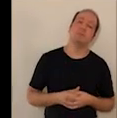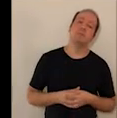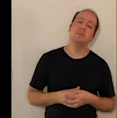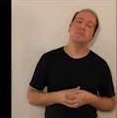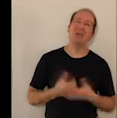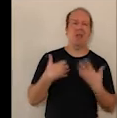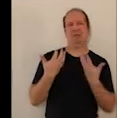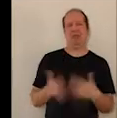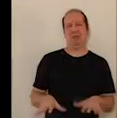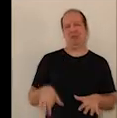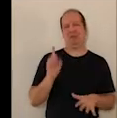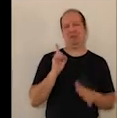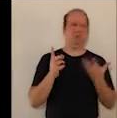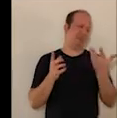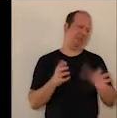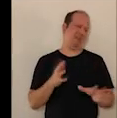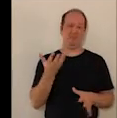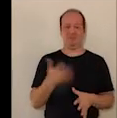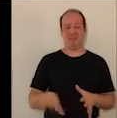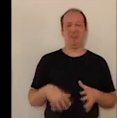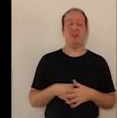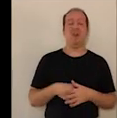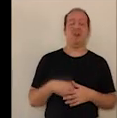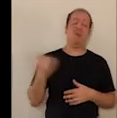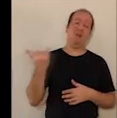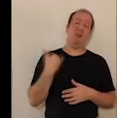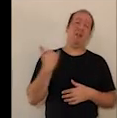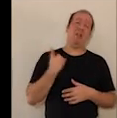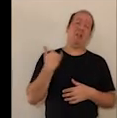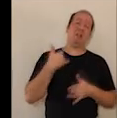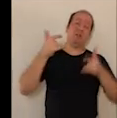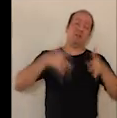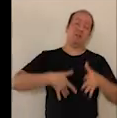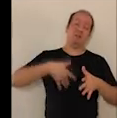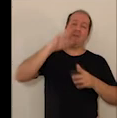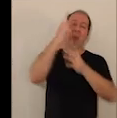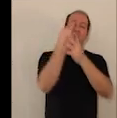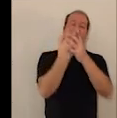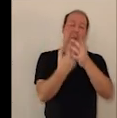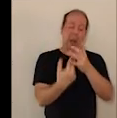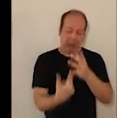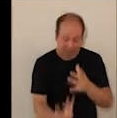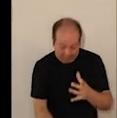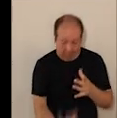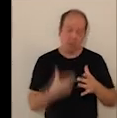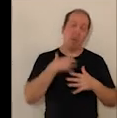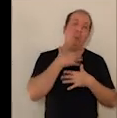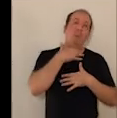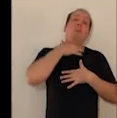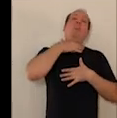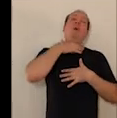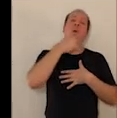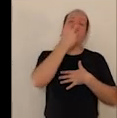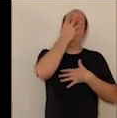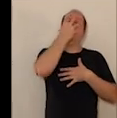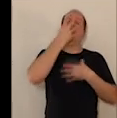Quero ir. Eu não quero ir. Mosca vão me torturar, me jogar na masmorra, me afogar no poço. Ai, que louco eu fui. Em